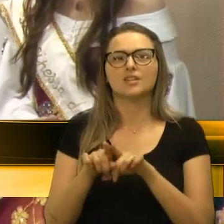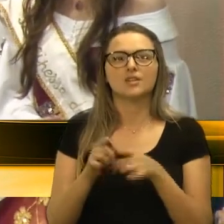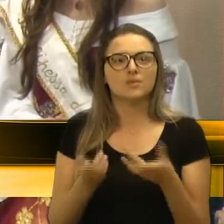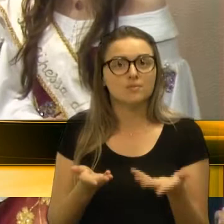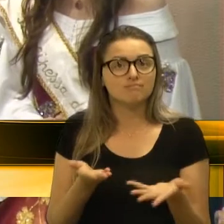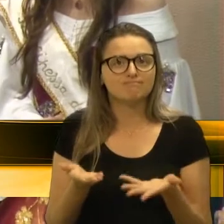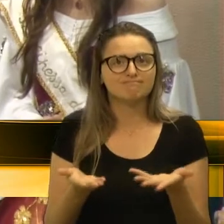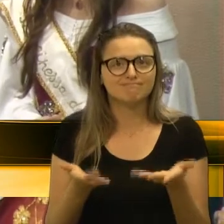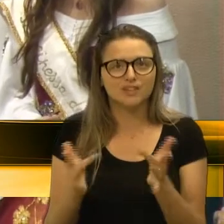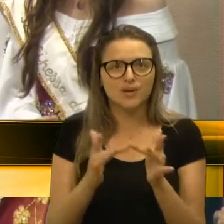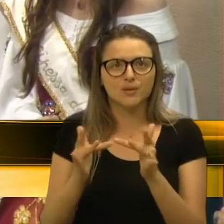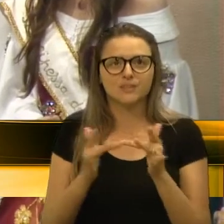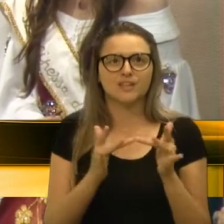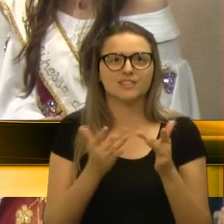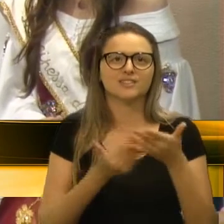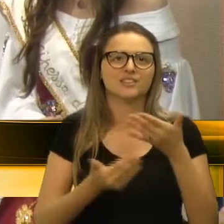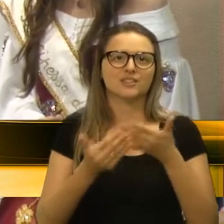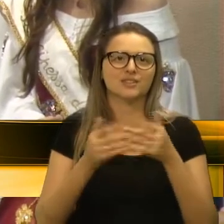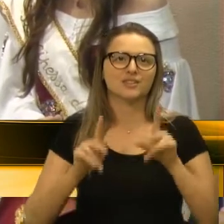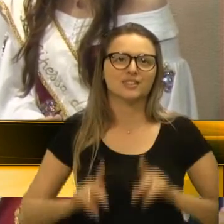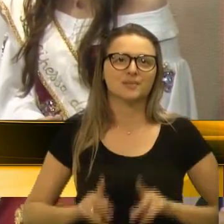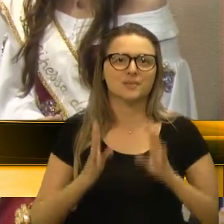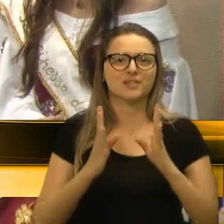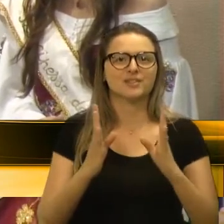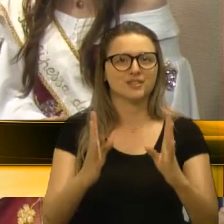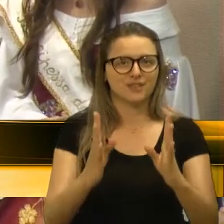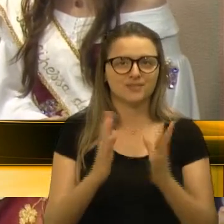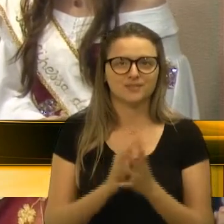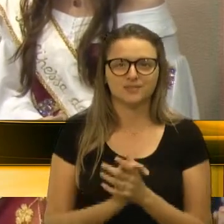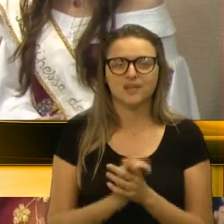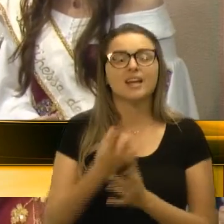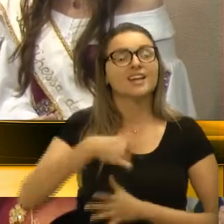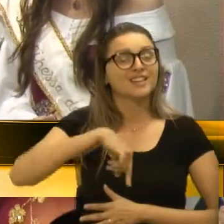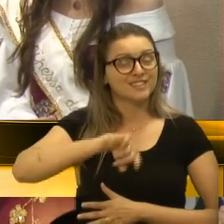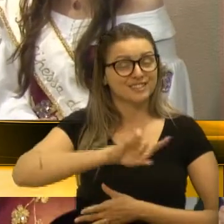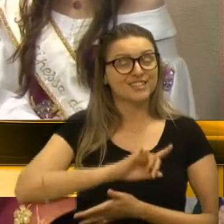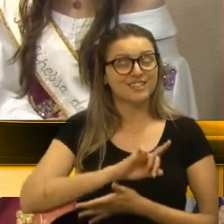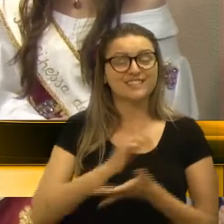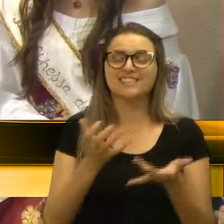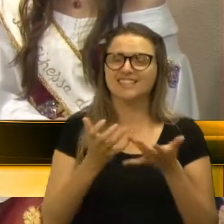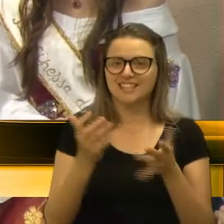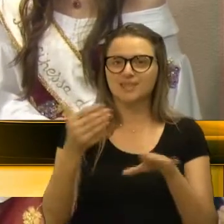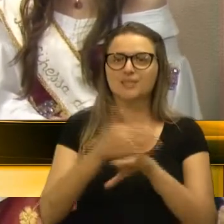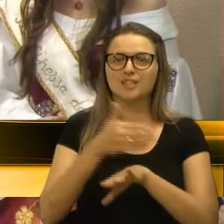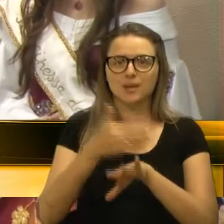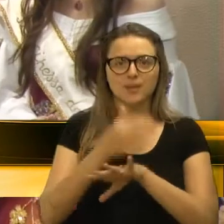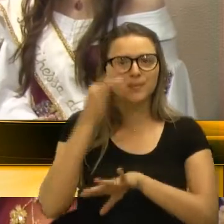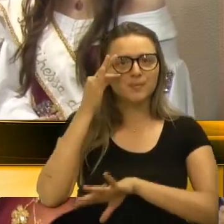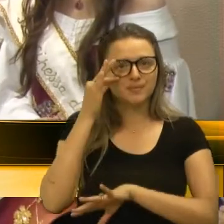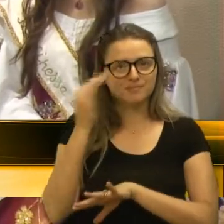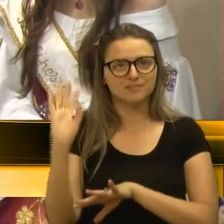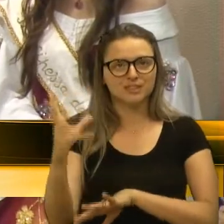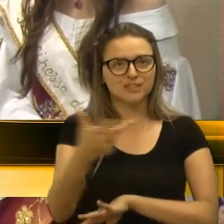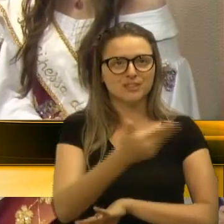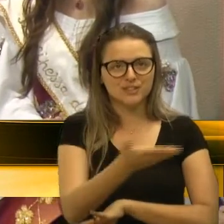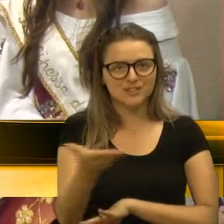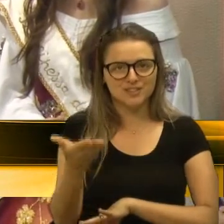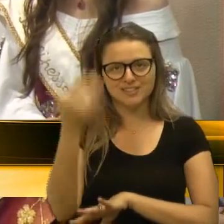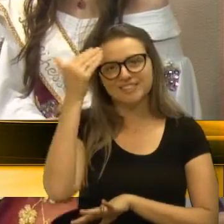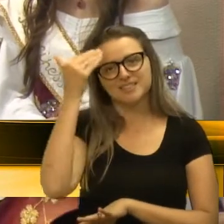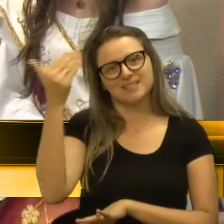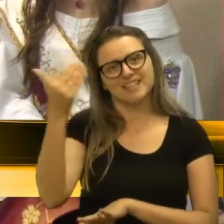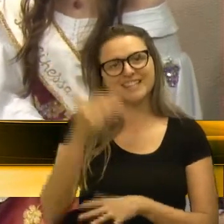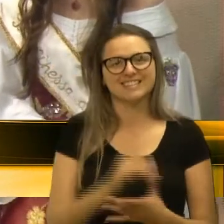receptividade incrível do pessoal de Nova Roma do Sul. Nós esperamos e contamos, então, com a presença de todos vocês. Muito